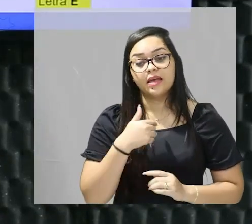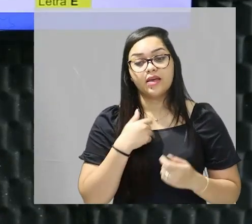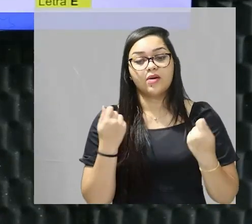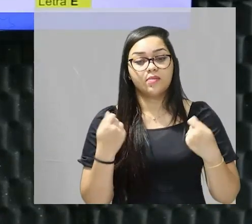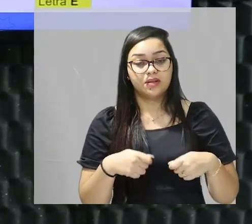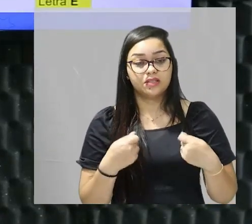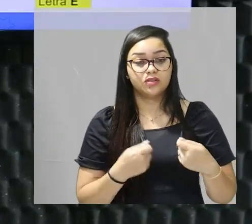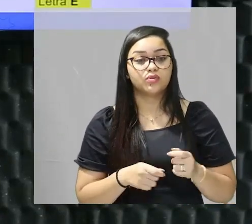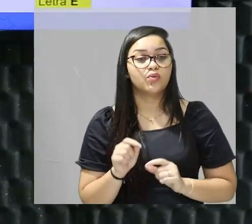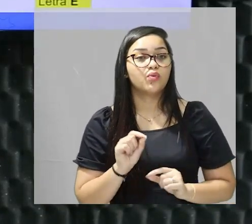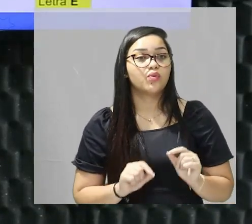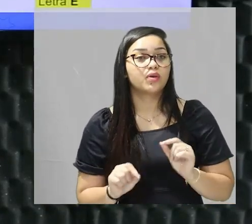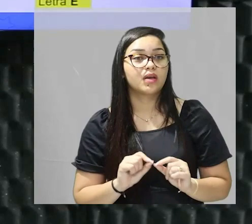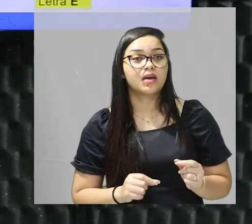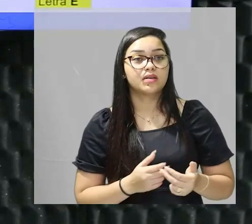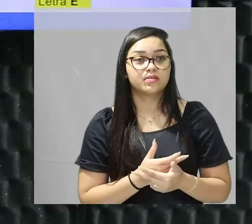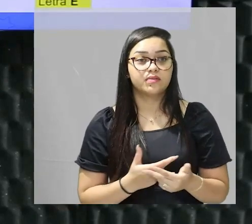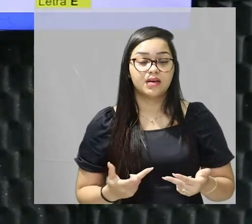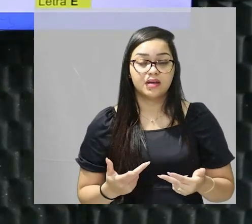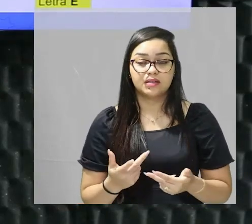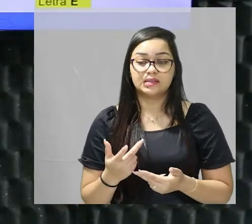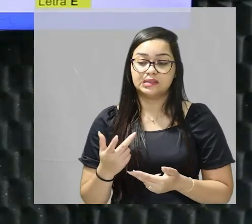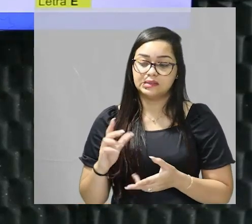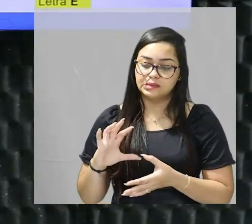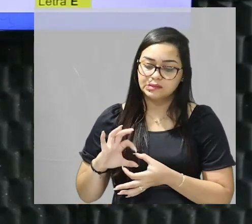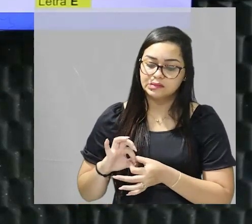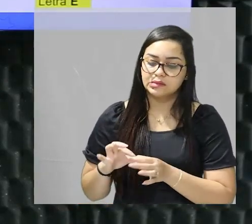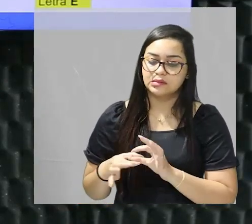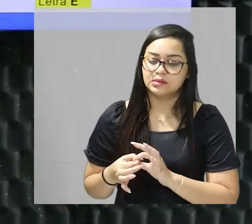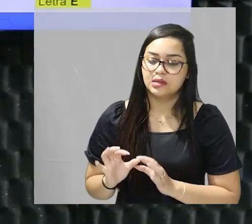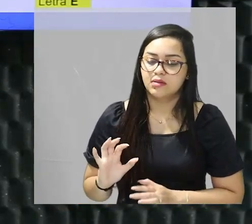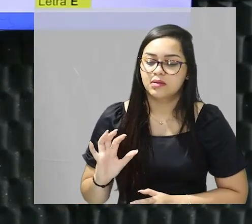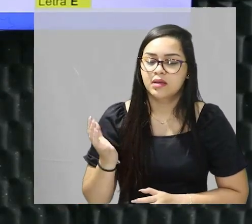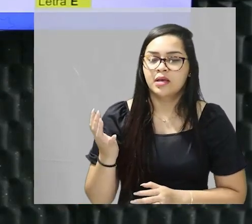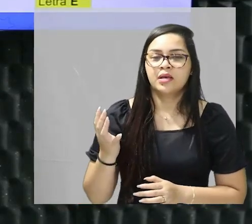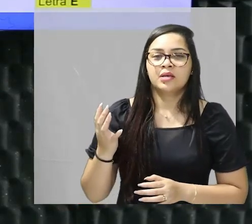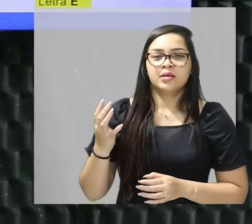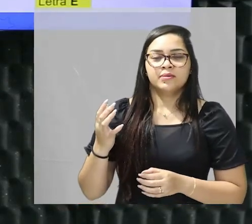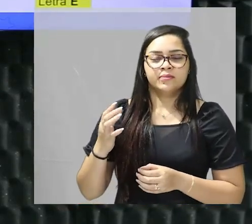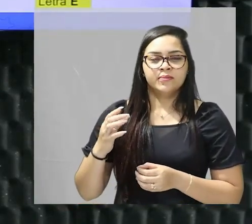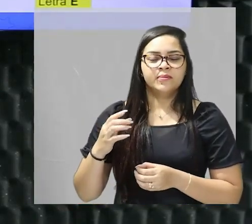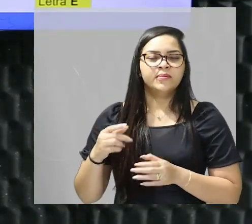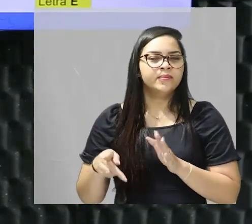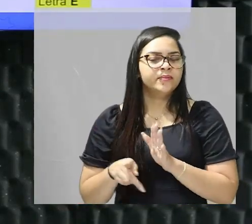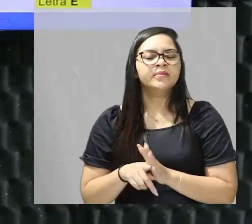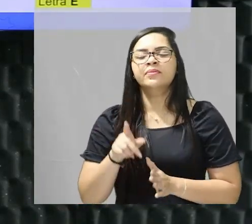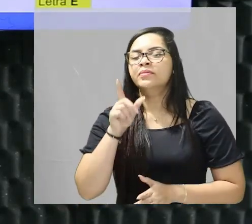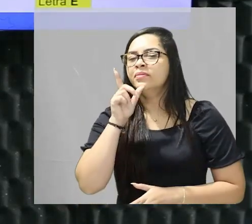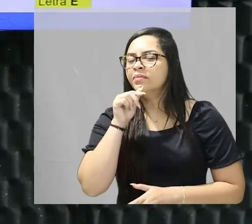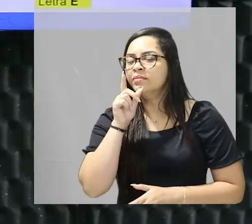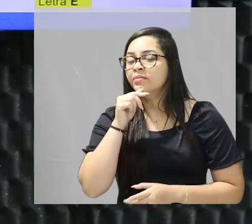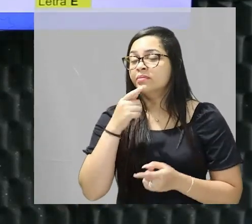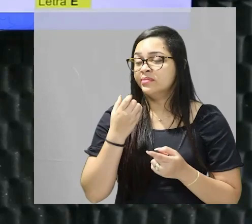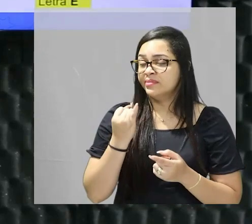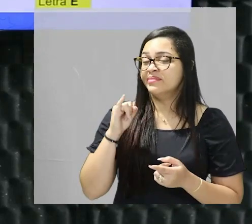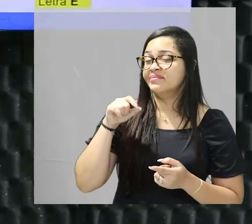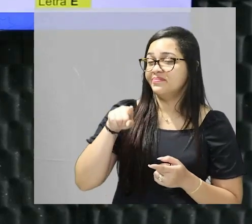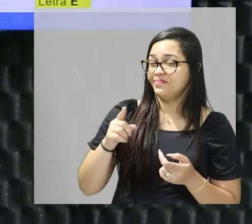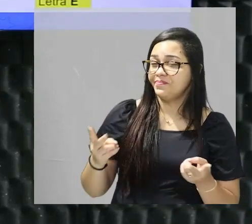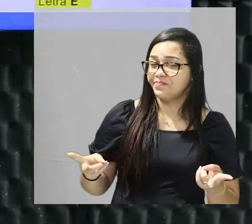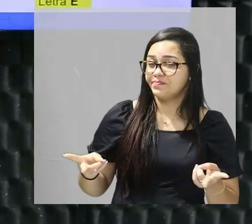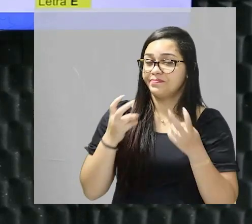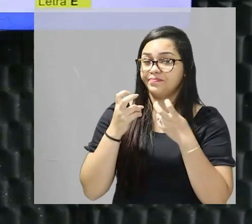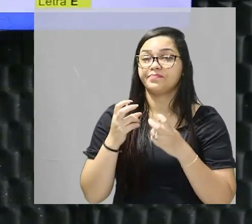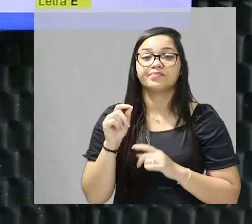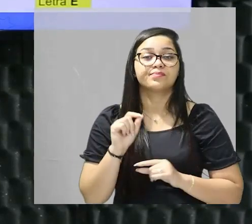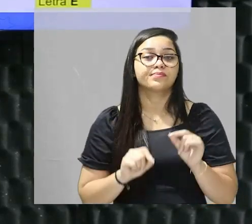romper as atrações que ocorrem entre as moléculas do líquido. Ok? Porque, se você prestar bem